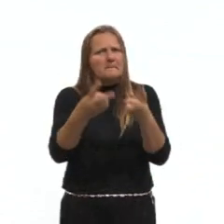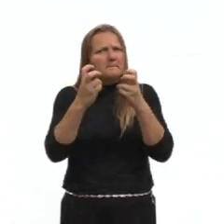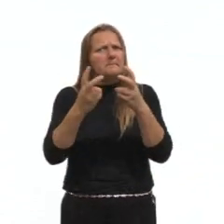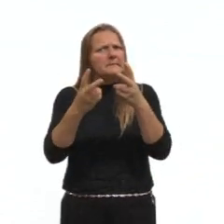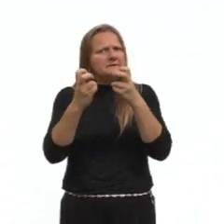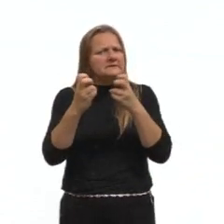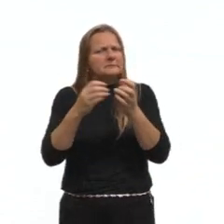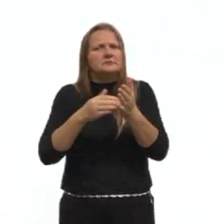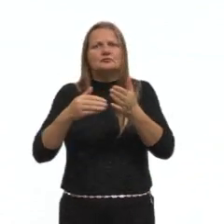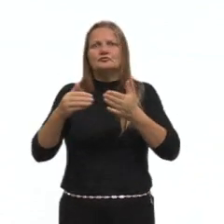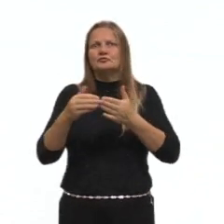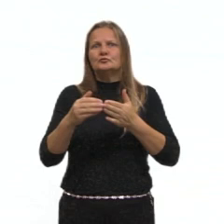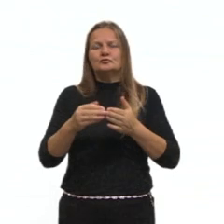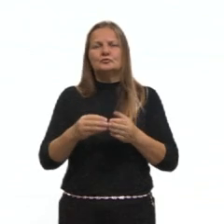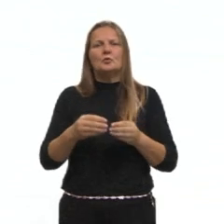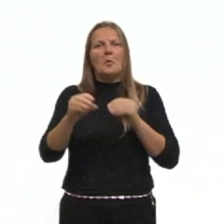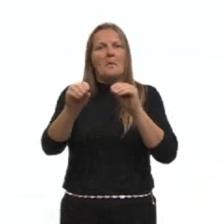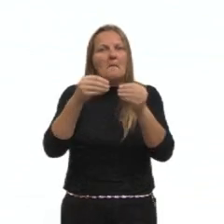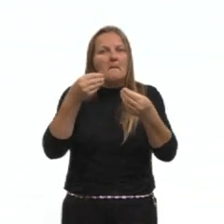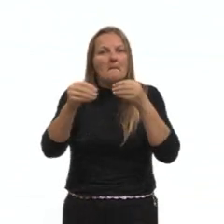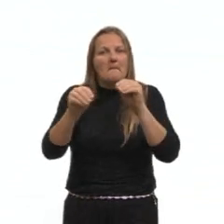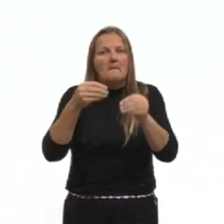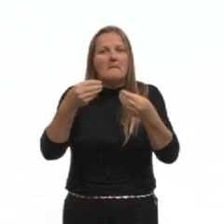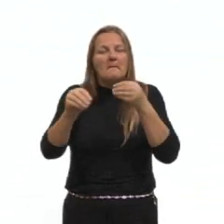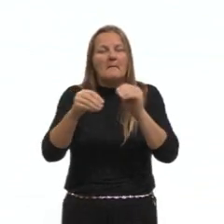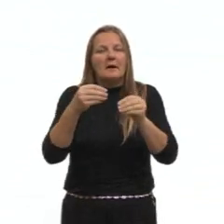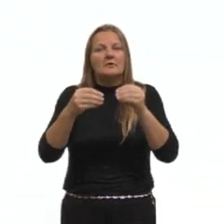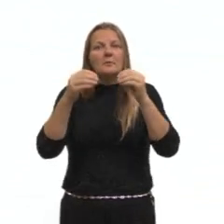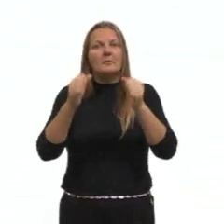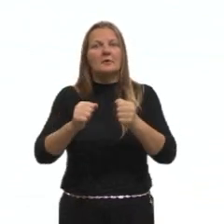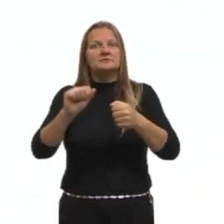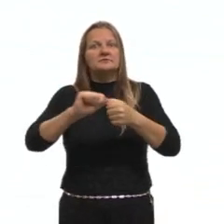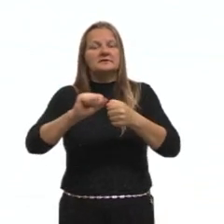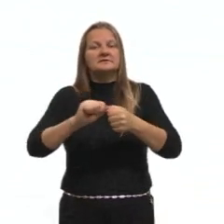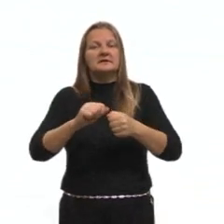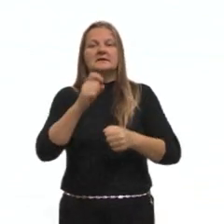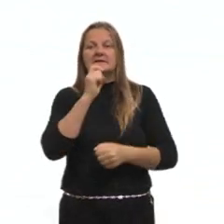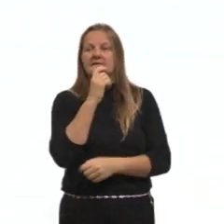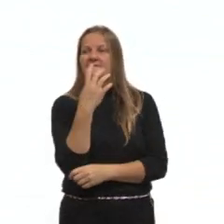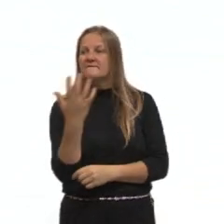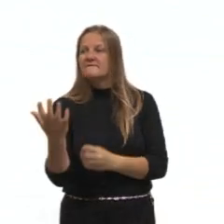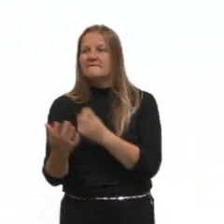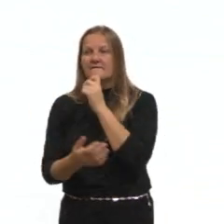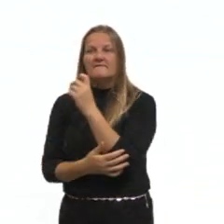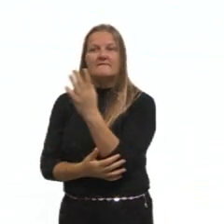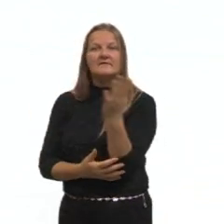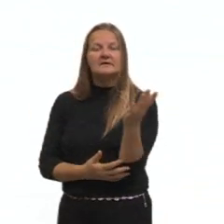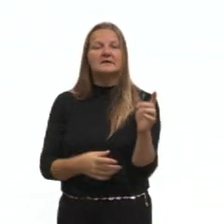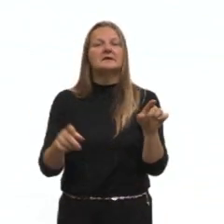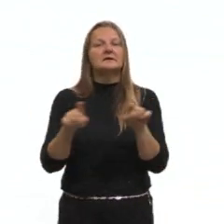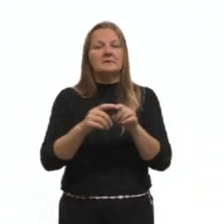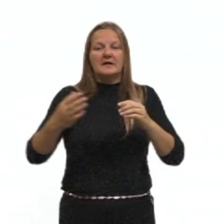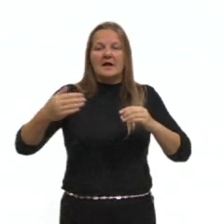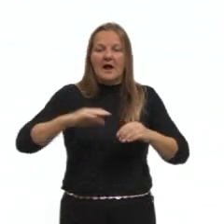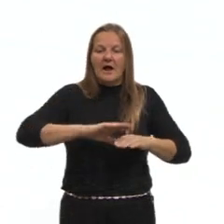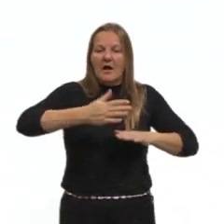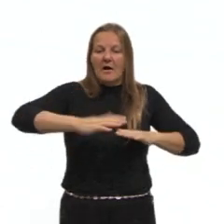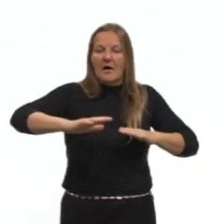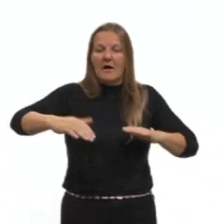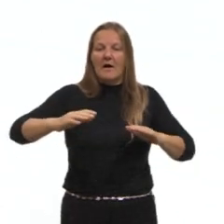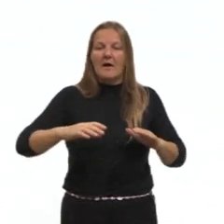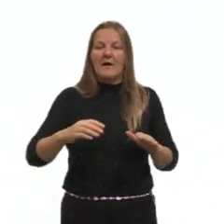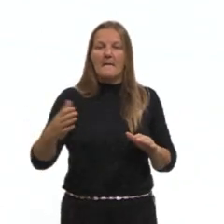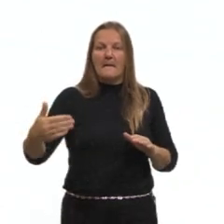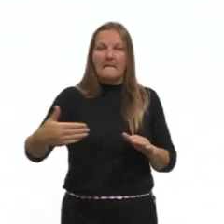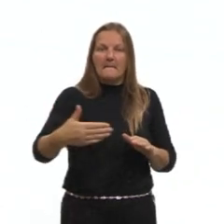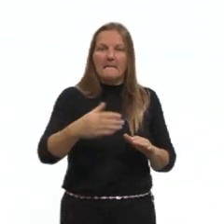tudo que esse consumo de plástico pode fazer para o meio ambiente tanto para a vida marinha quanto para o ser